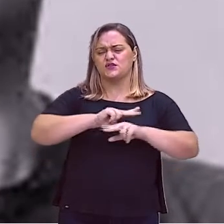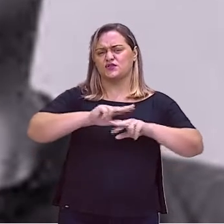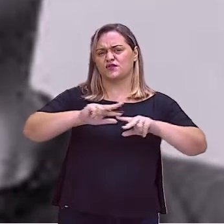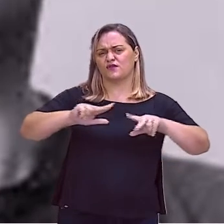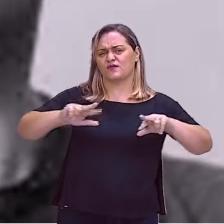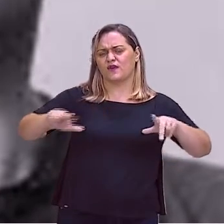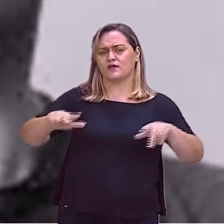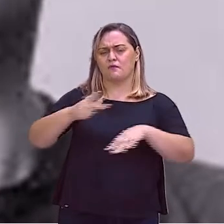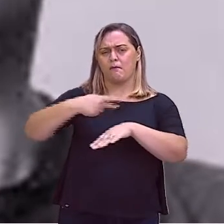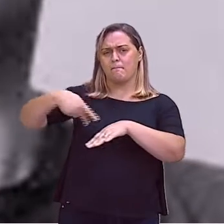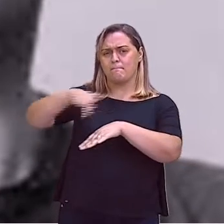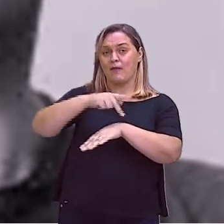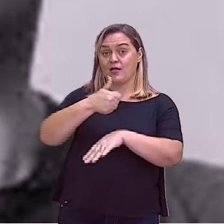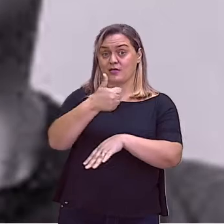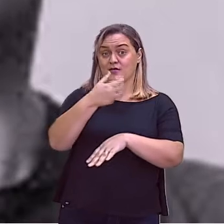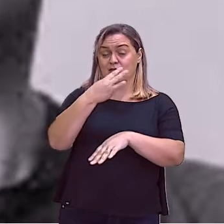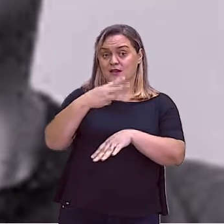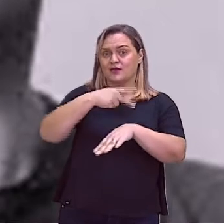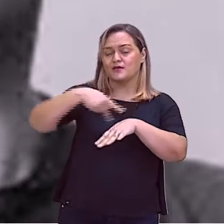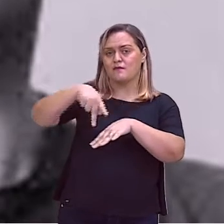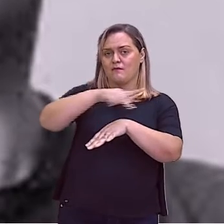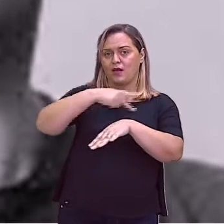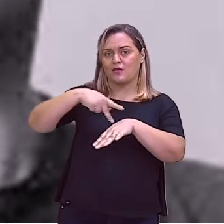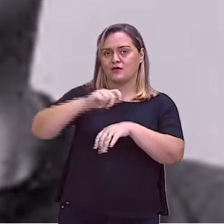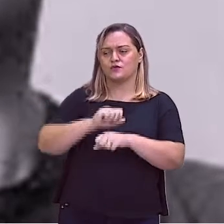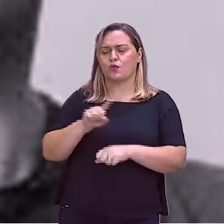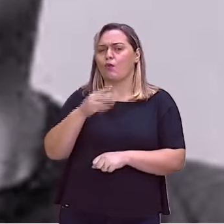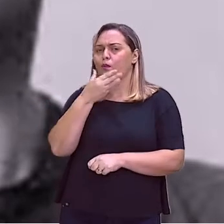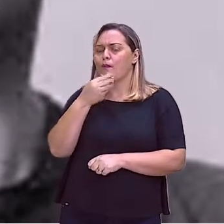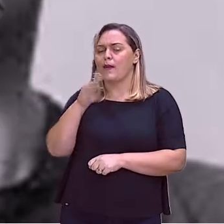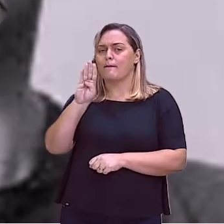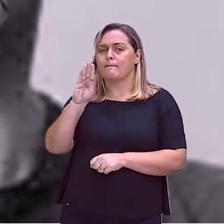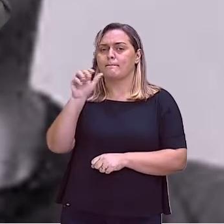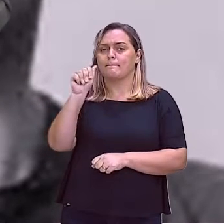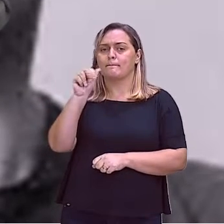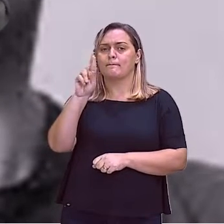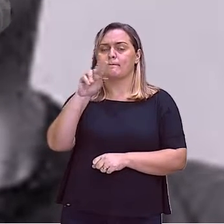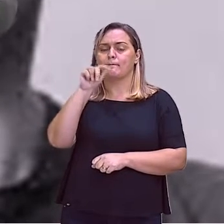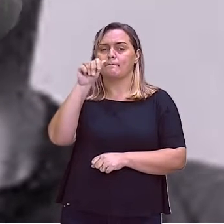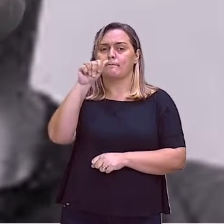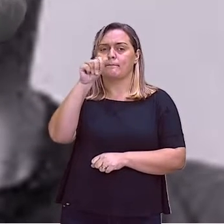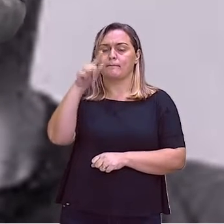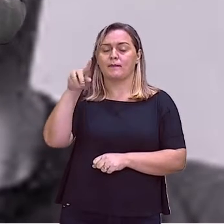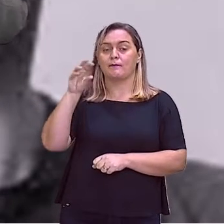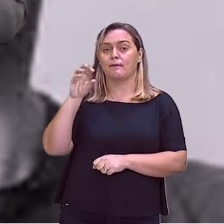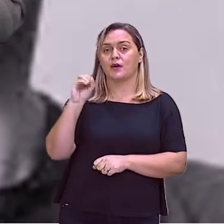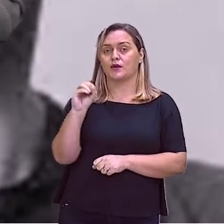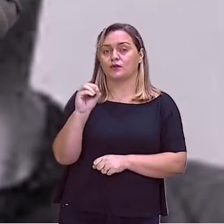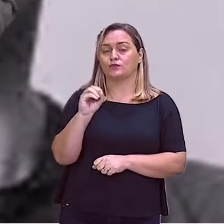13 países, o Barão de Coubertin obteve da Grécia